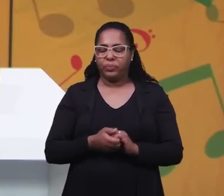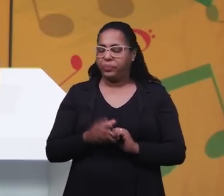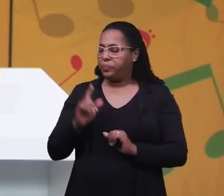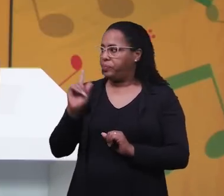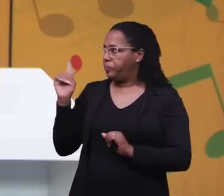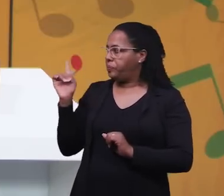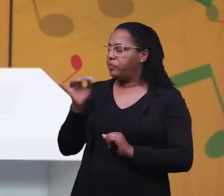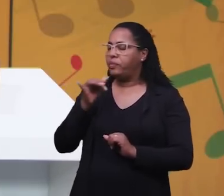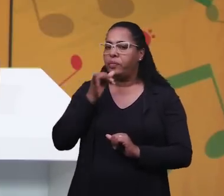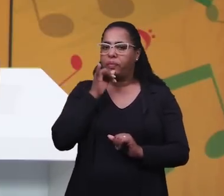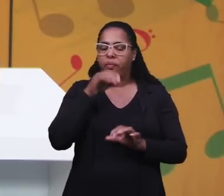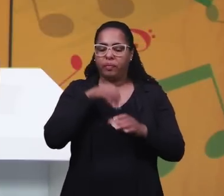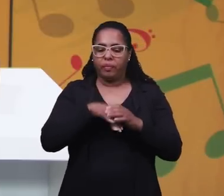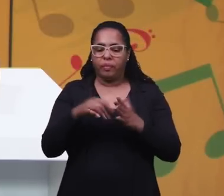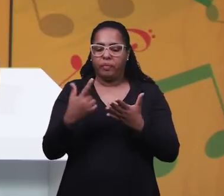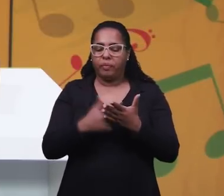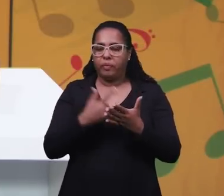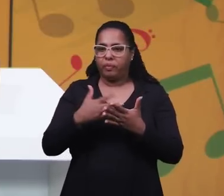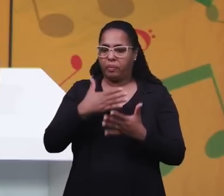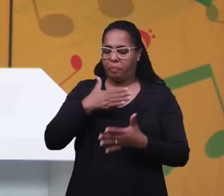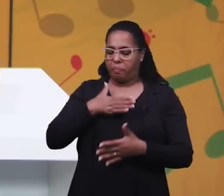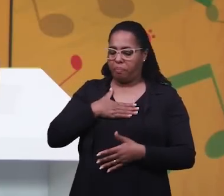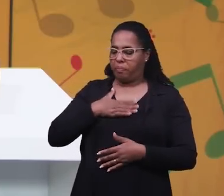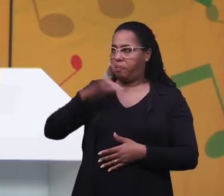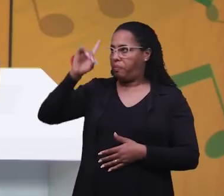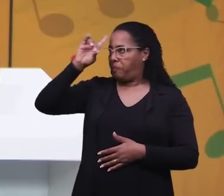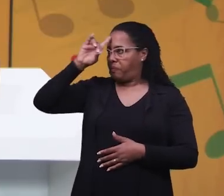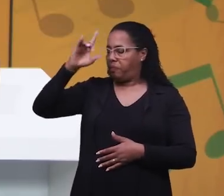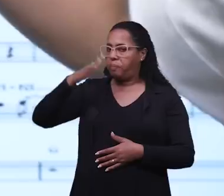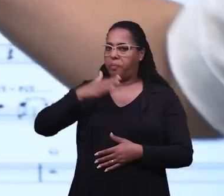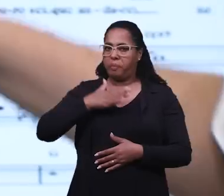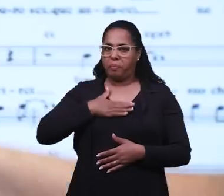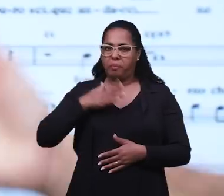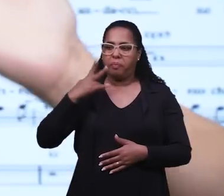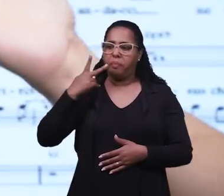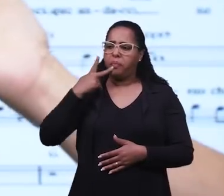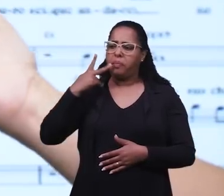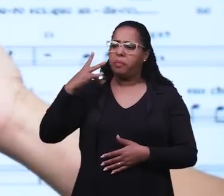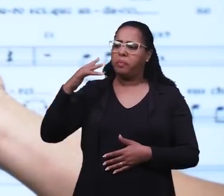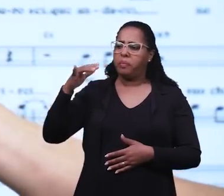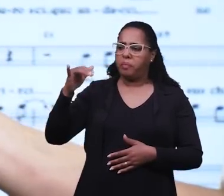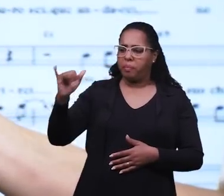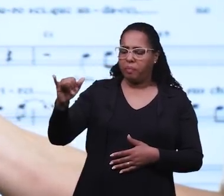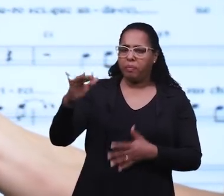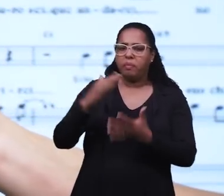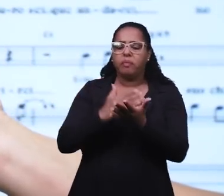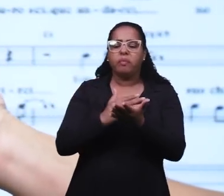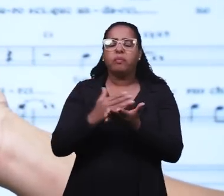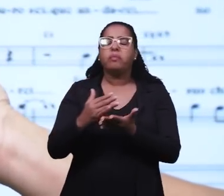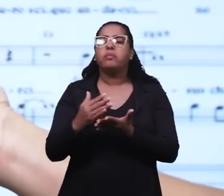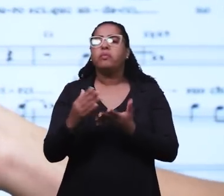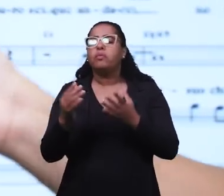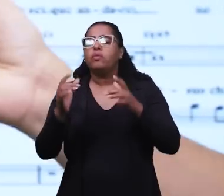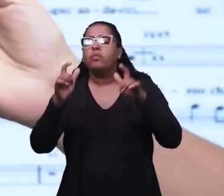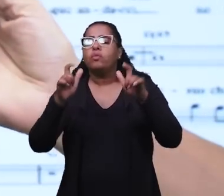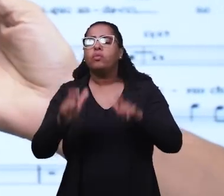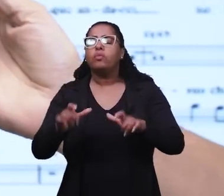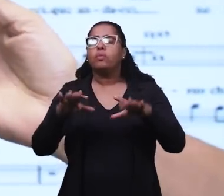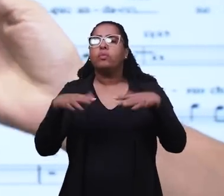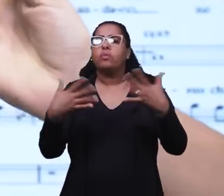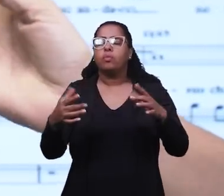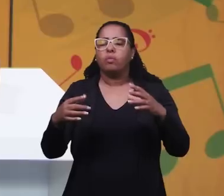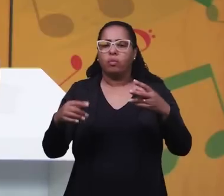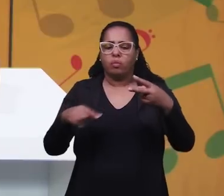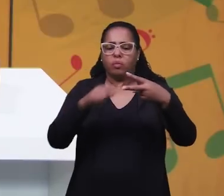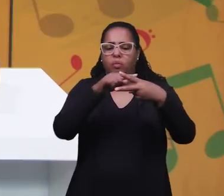Aqui o exemplo. No louvor, Meu Deus, Meu Pai, aonde que está a introdução?